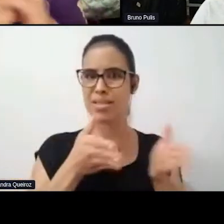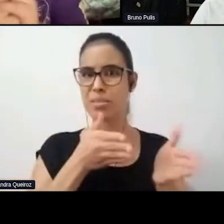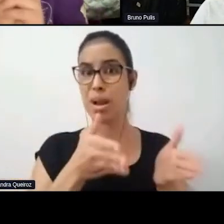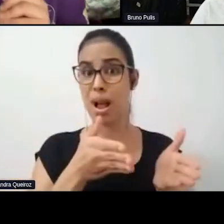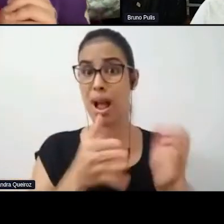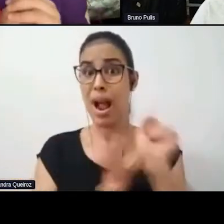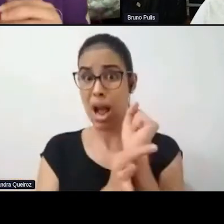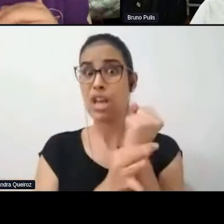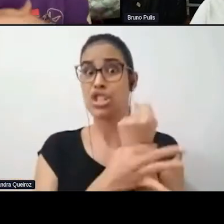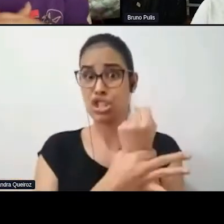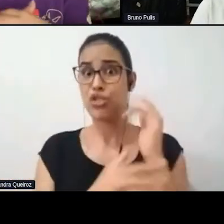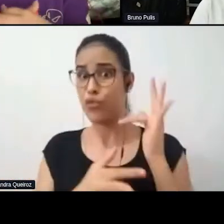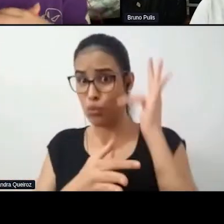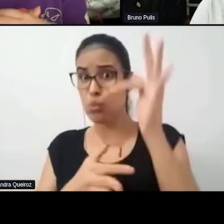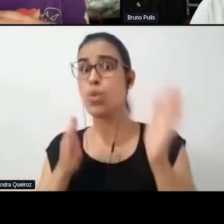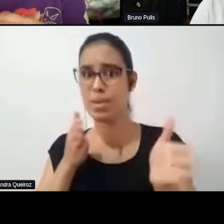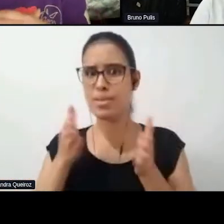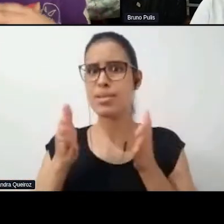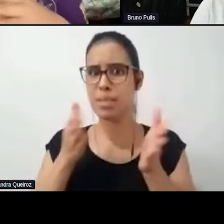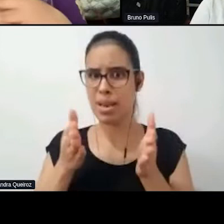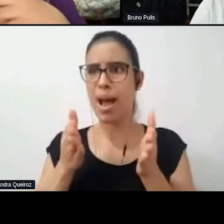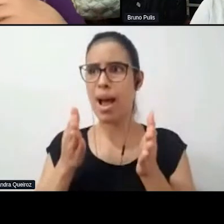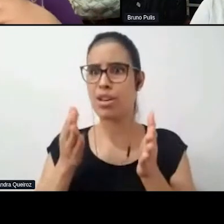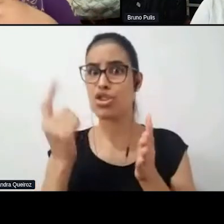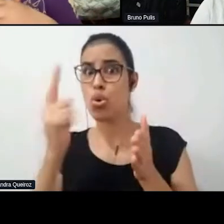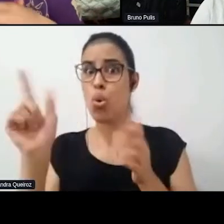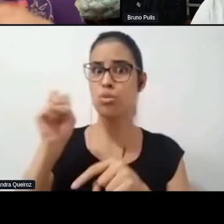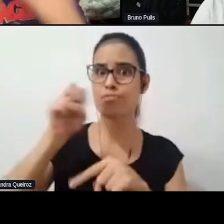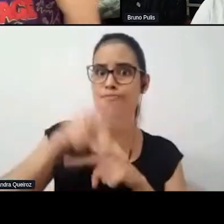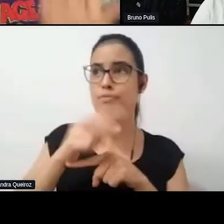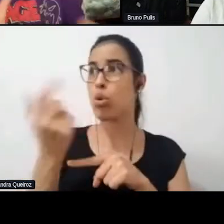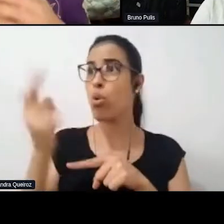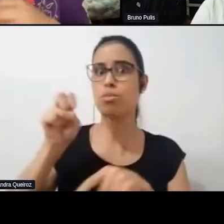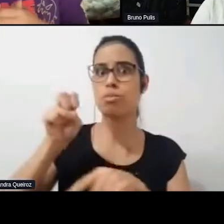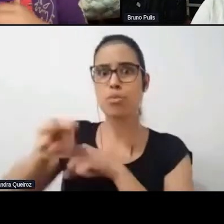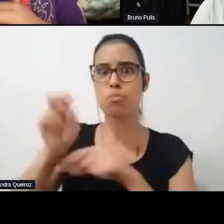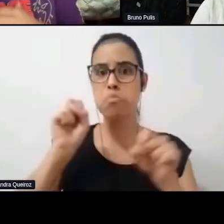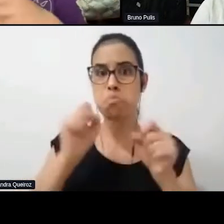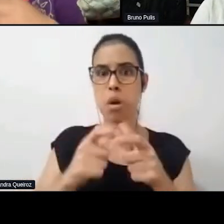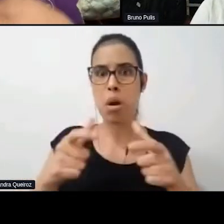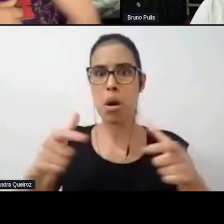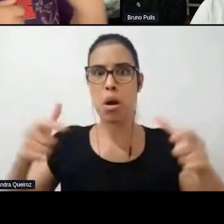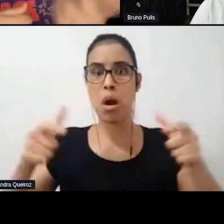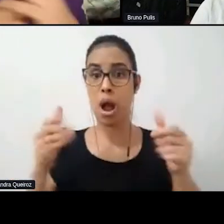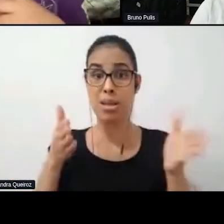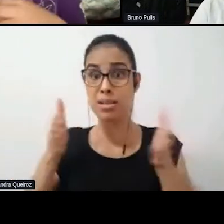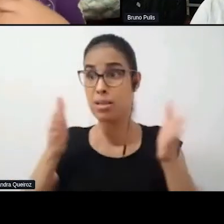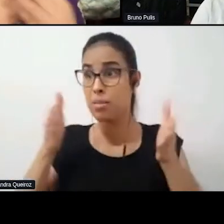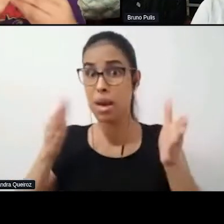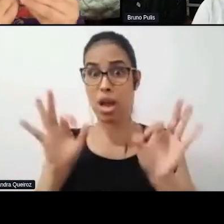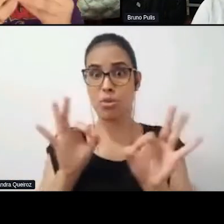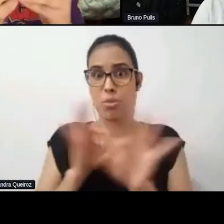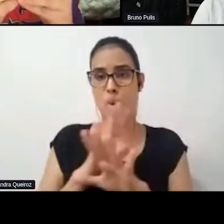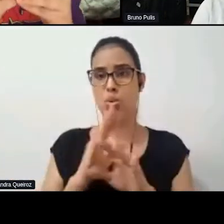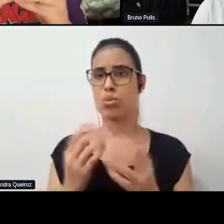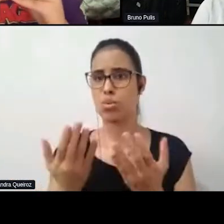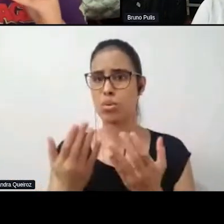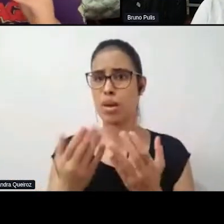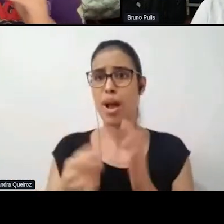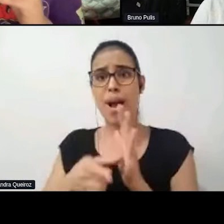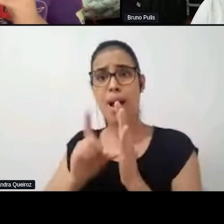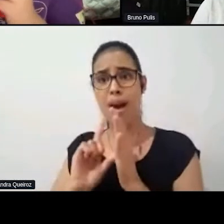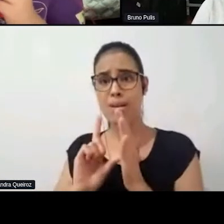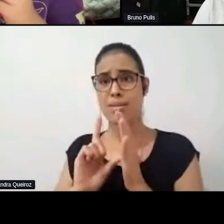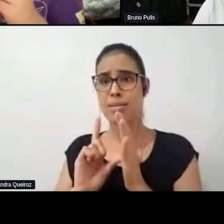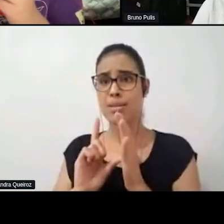futuro acessível nas próximas funcionalidades? Bora. Como que eu faço isso? Eu tenho que treinar PM? Será que a gente consegue